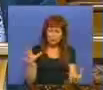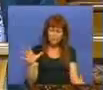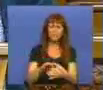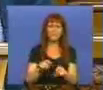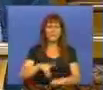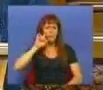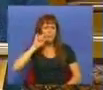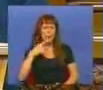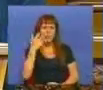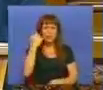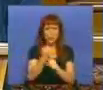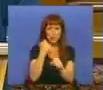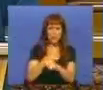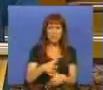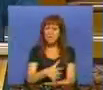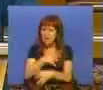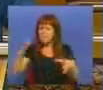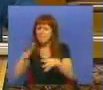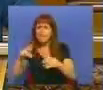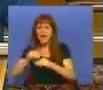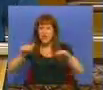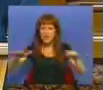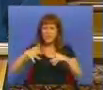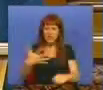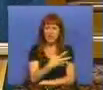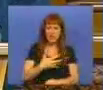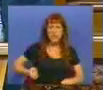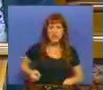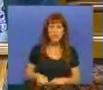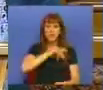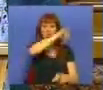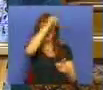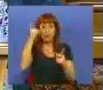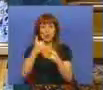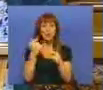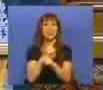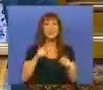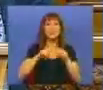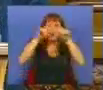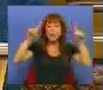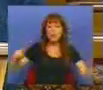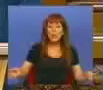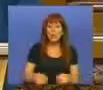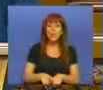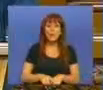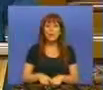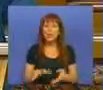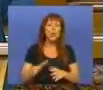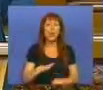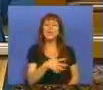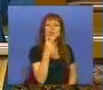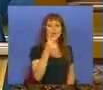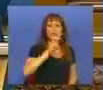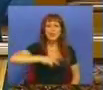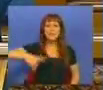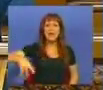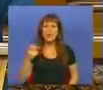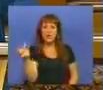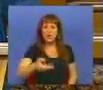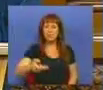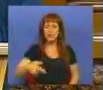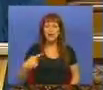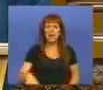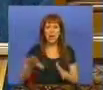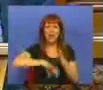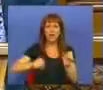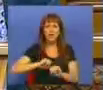relacione a proteção no emprego com maiores níveis de desemprego. Segundo, porque os quase 2 milhões de precários que existem em